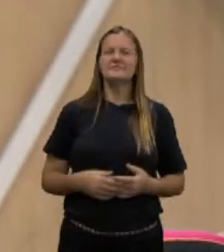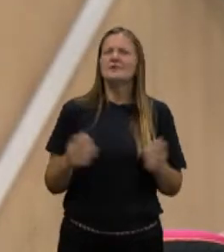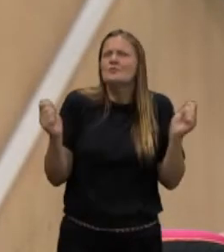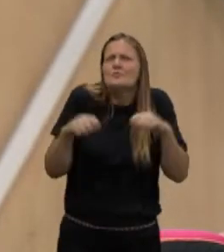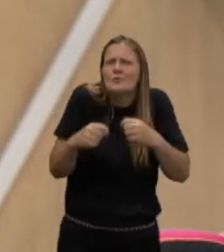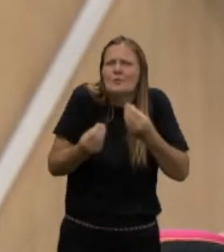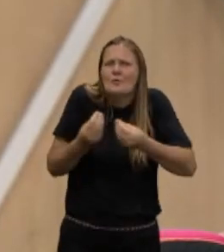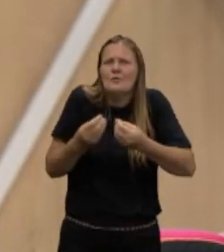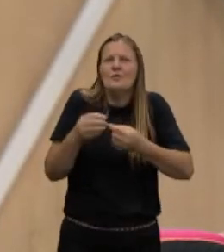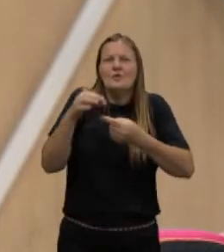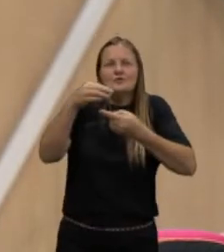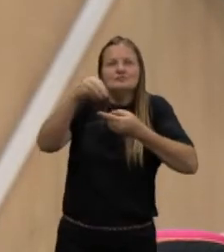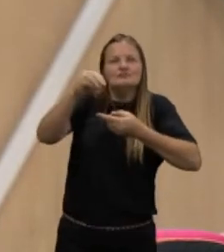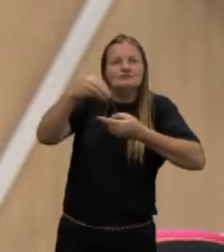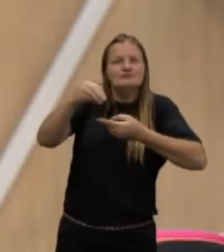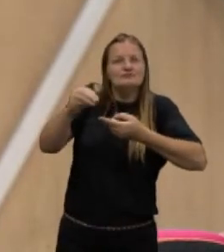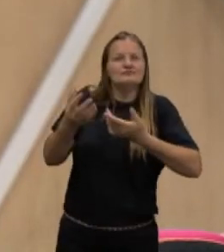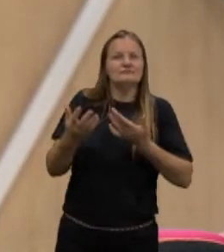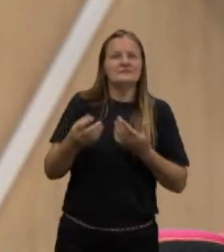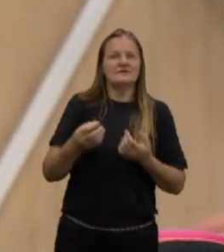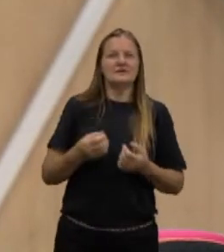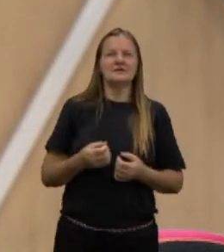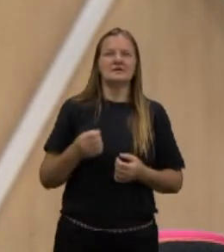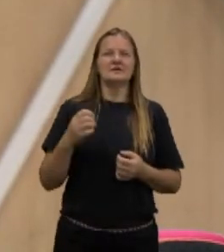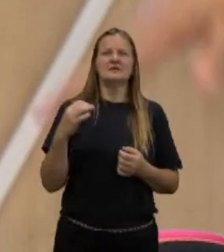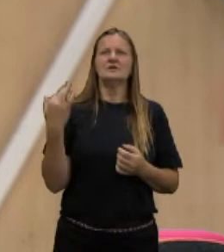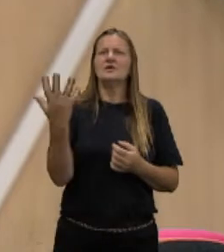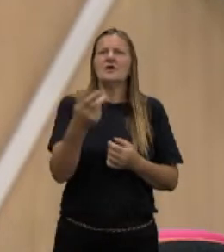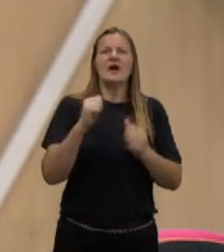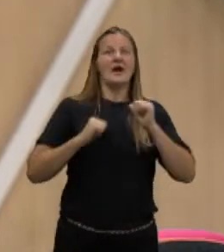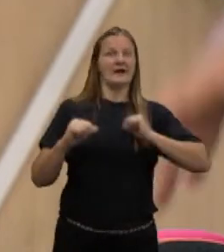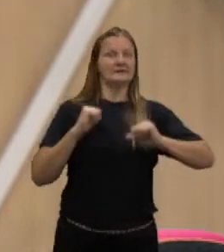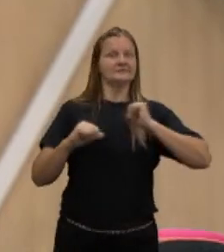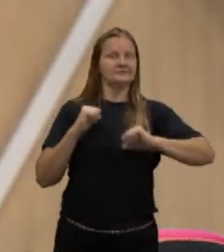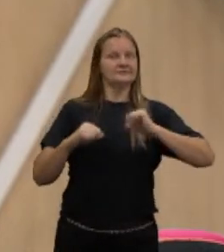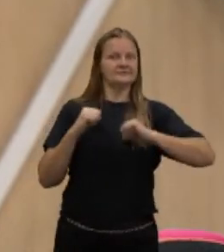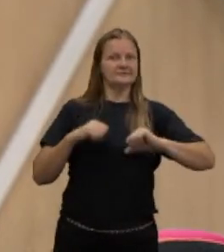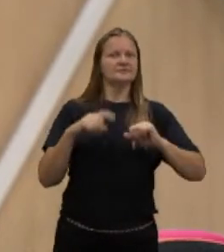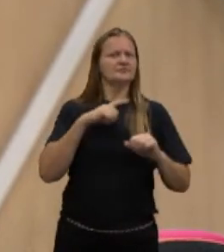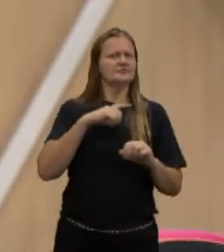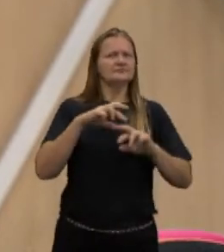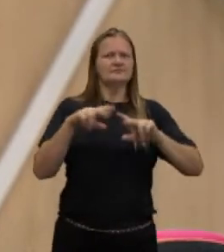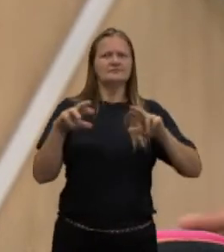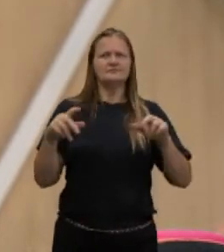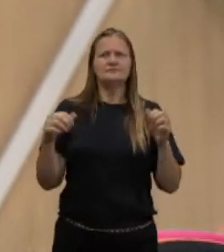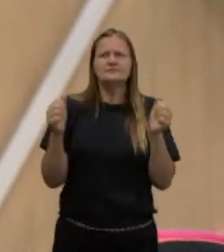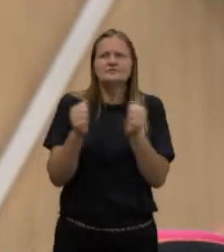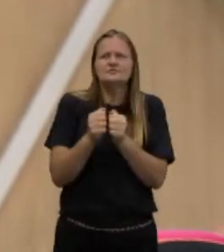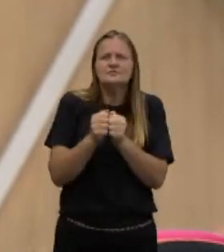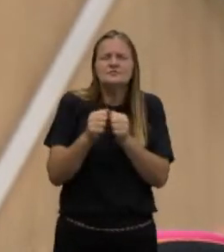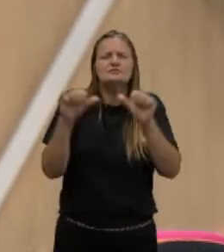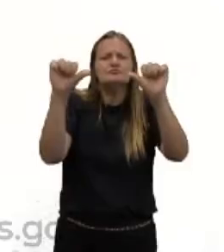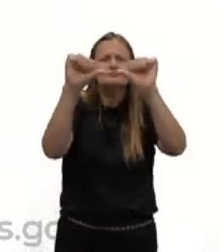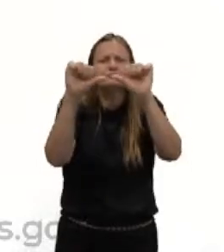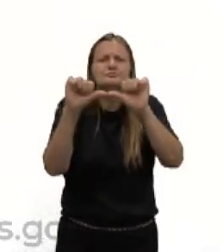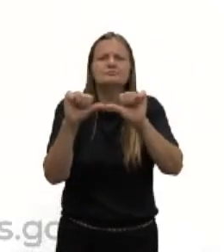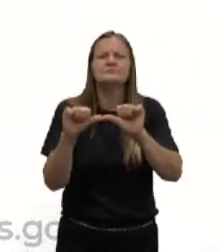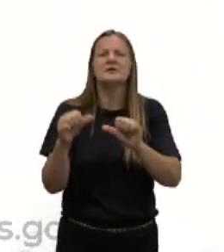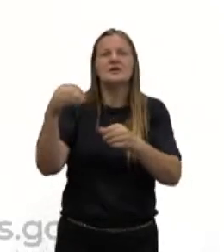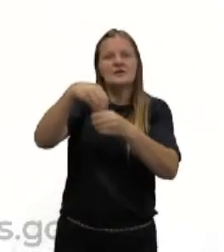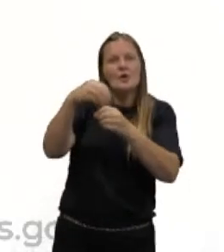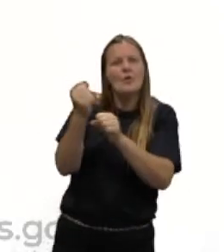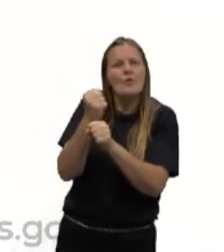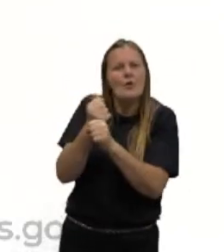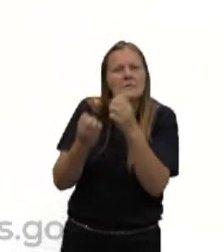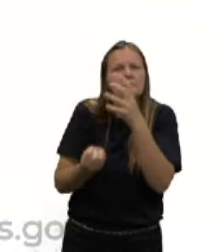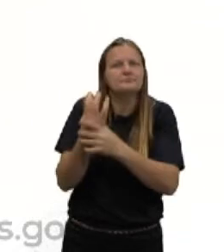posso citar todos, não temos tempo para citar todos os artistas que trabalham juntamente com a simetria em suas obras, em